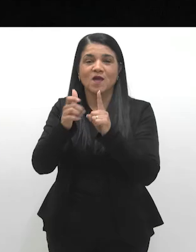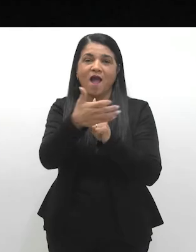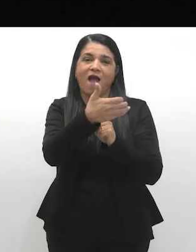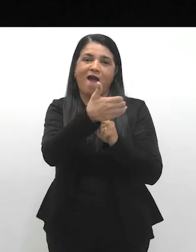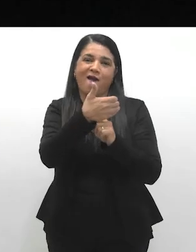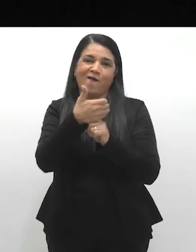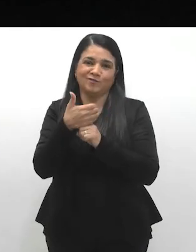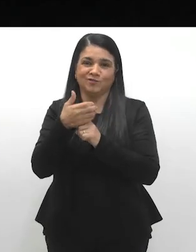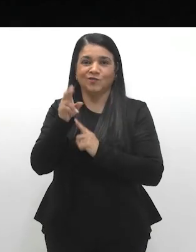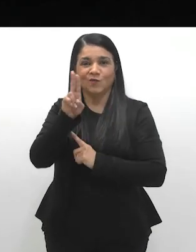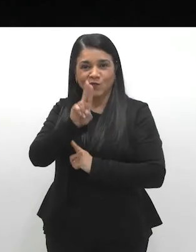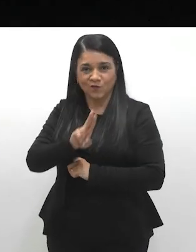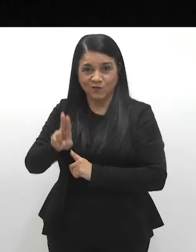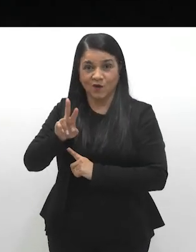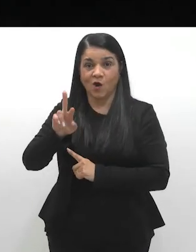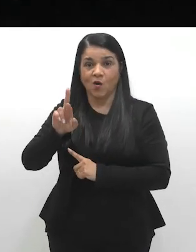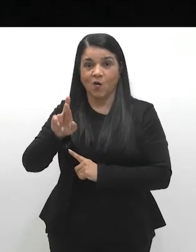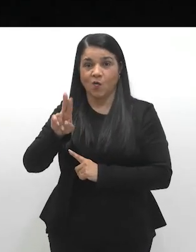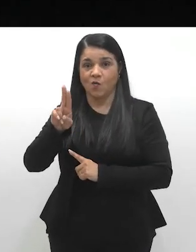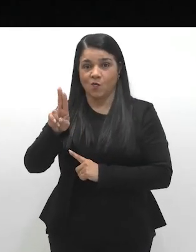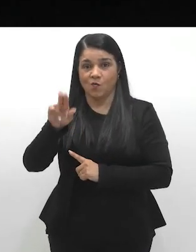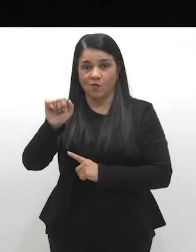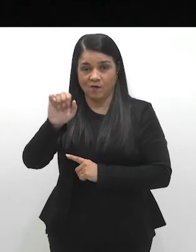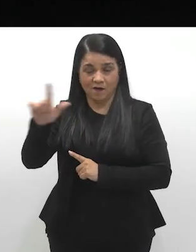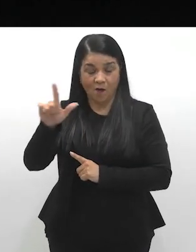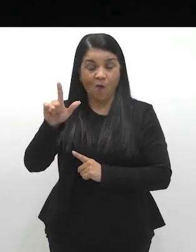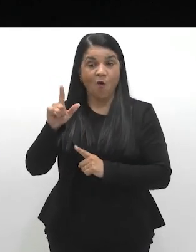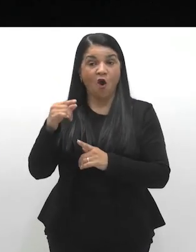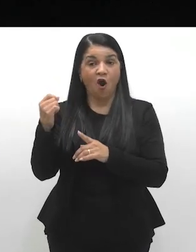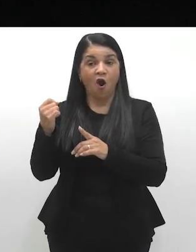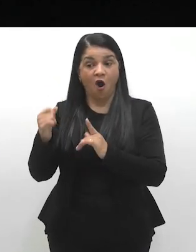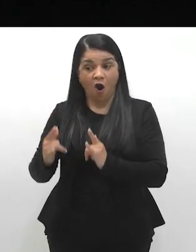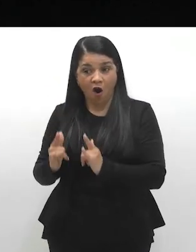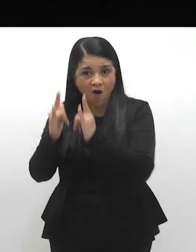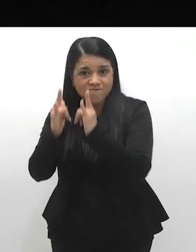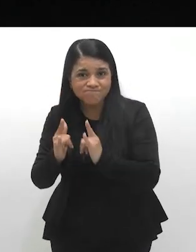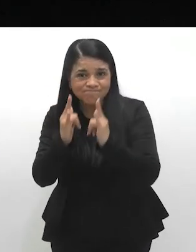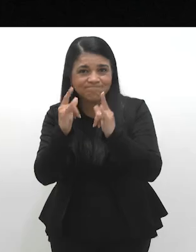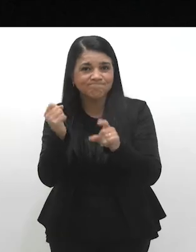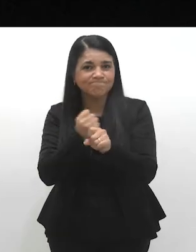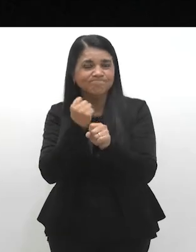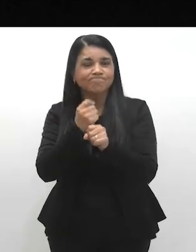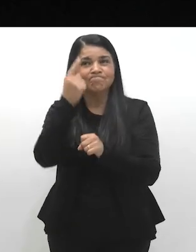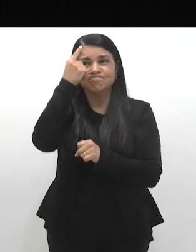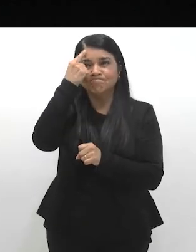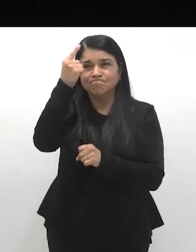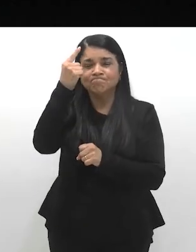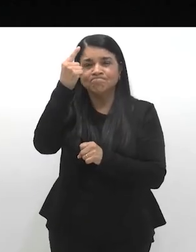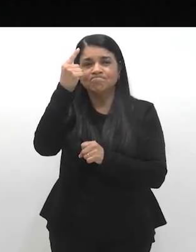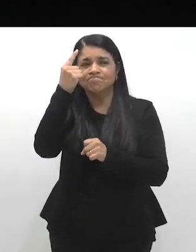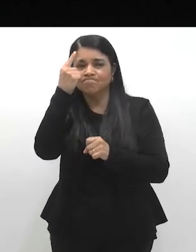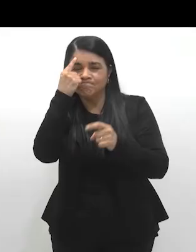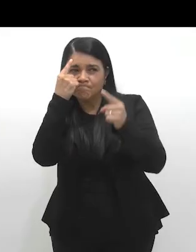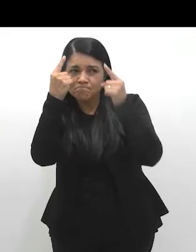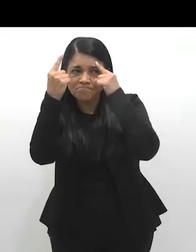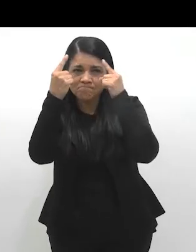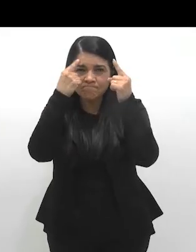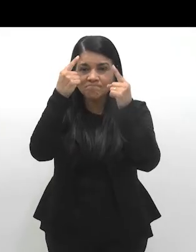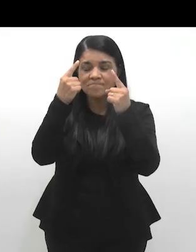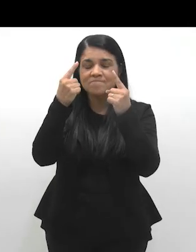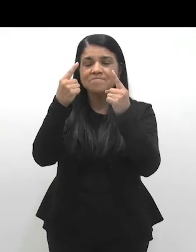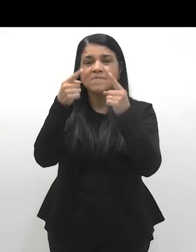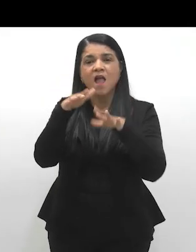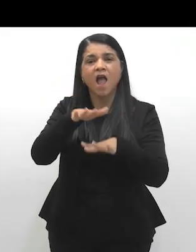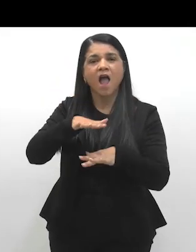aconchegante. Então, a Universidade Federal Rural do Rio de Janeiro ela foi construída para ser um ambiente de pensamento, para ser um